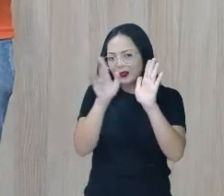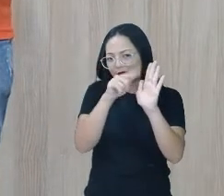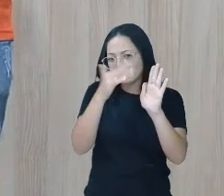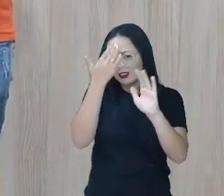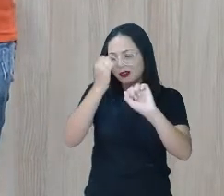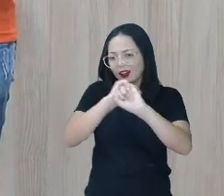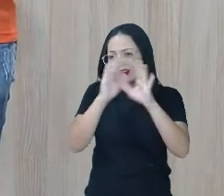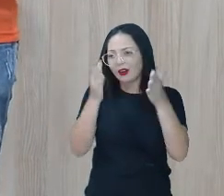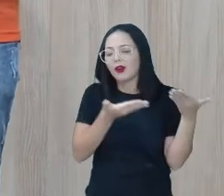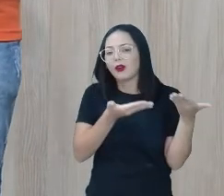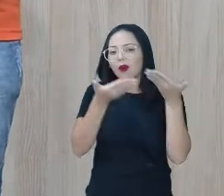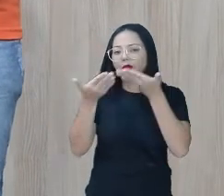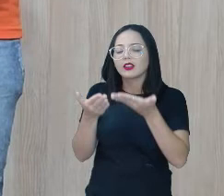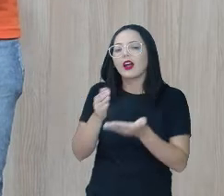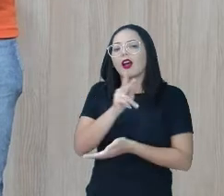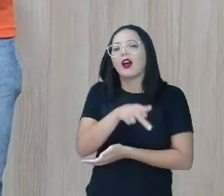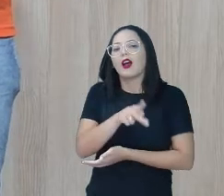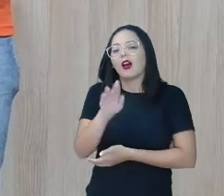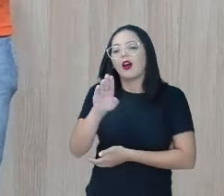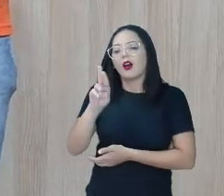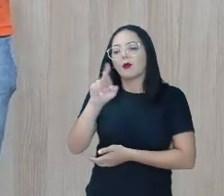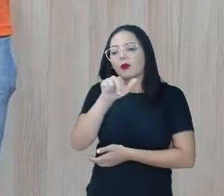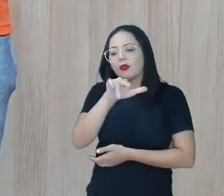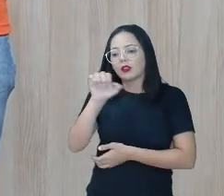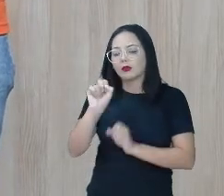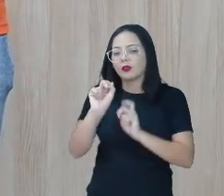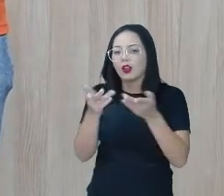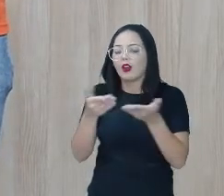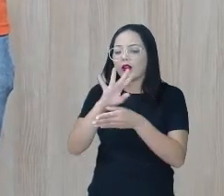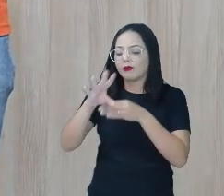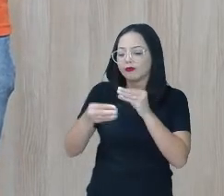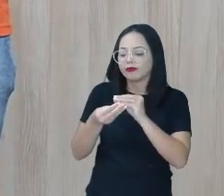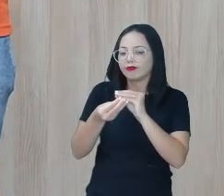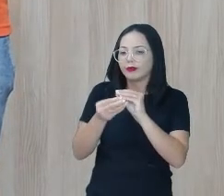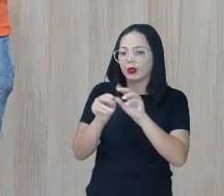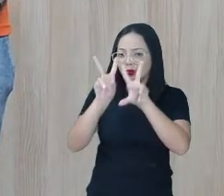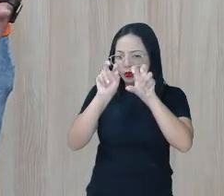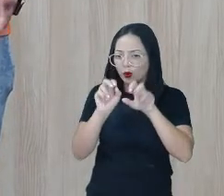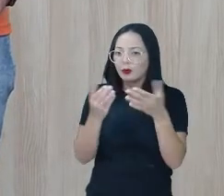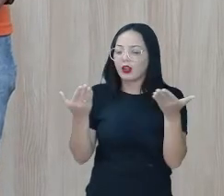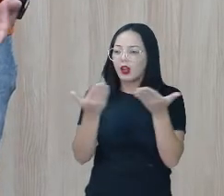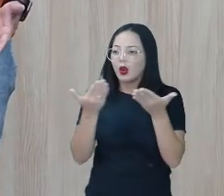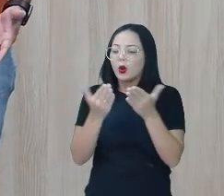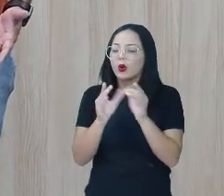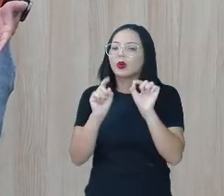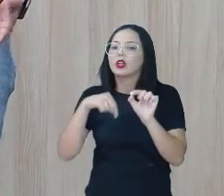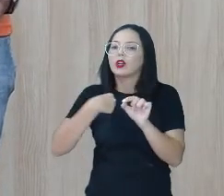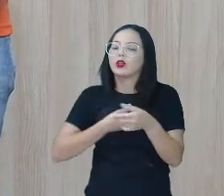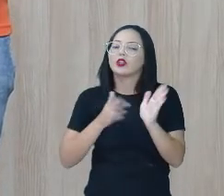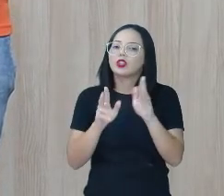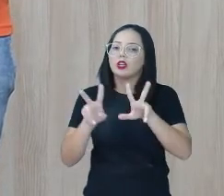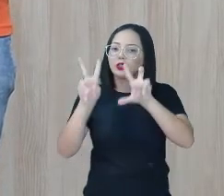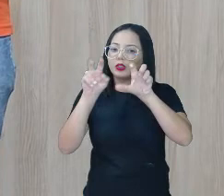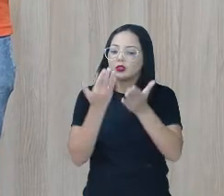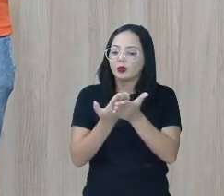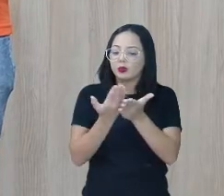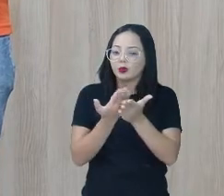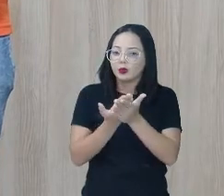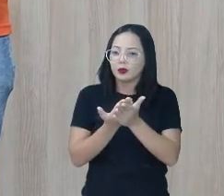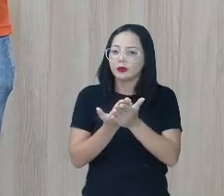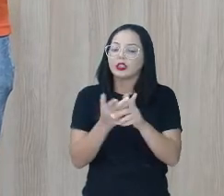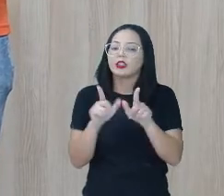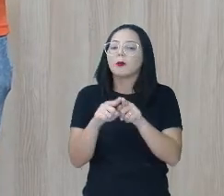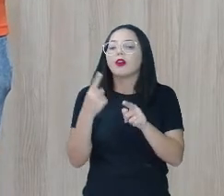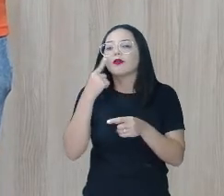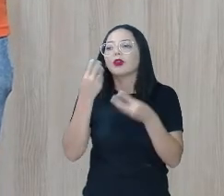você? Vou passar a palavrinha agora para a Briane, para ela fazer suas colocações aí referente ao que a gente viu agora sobre fatoração e